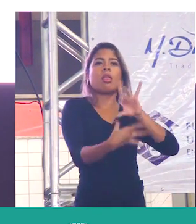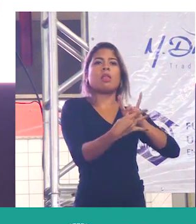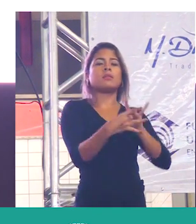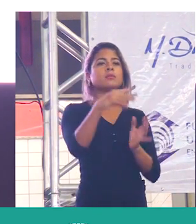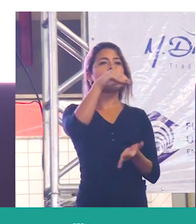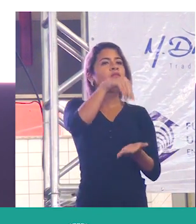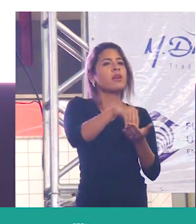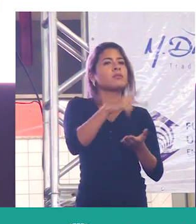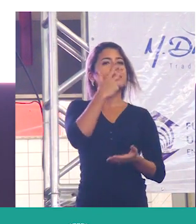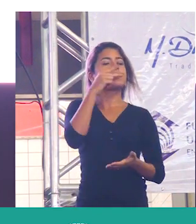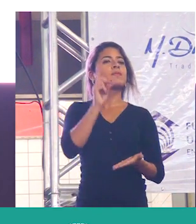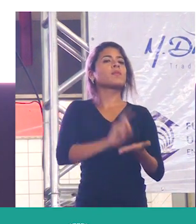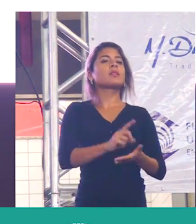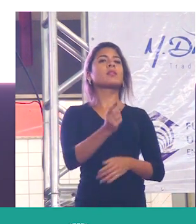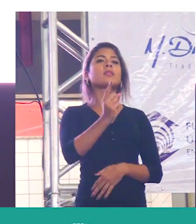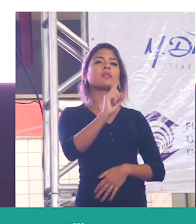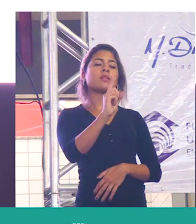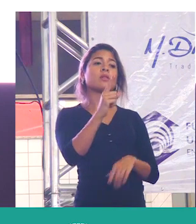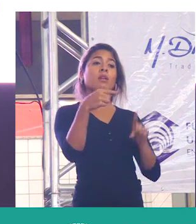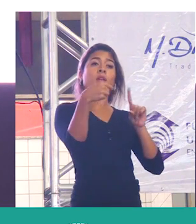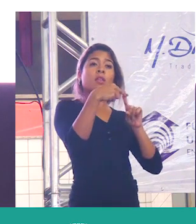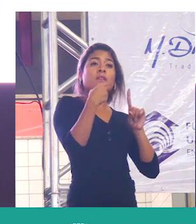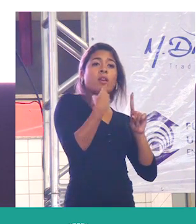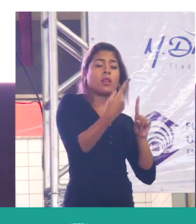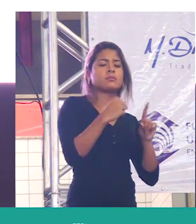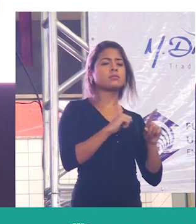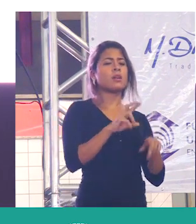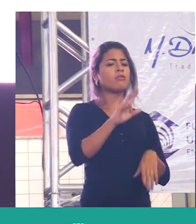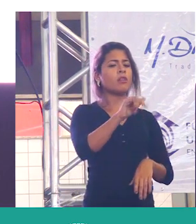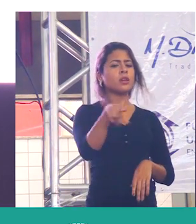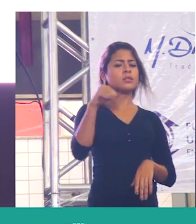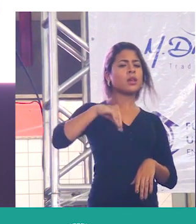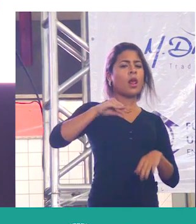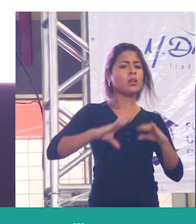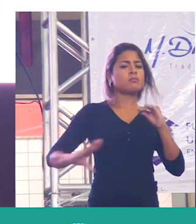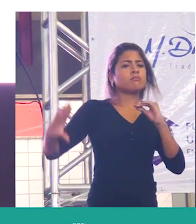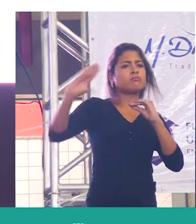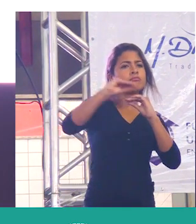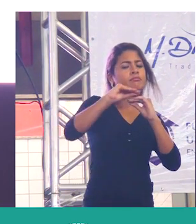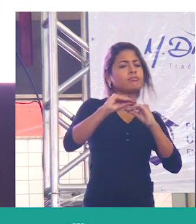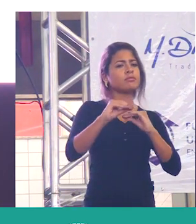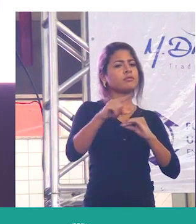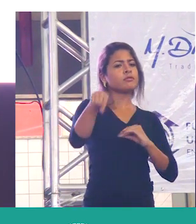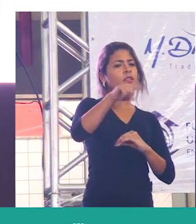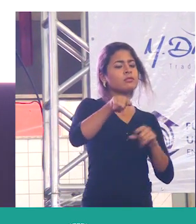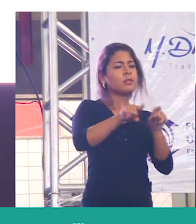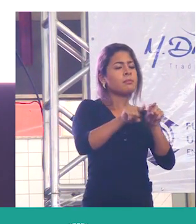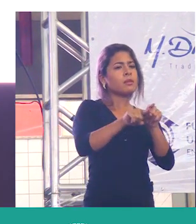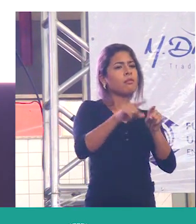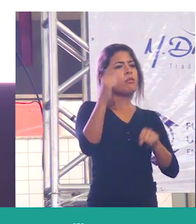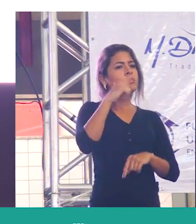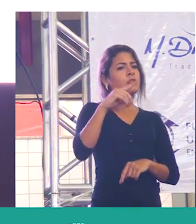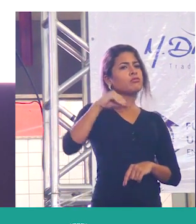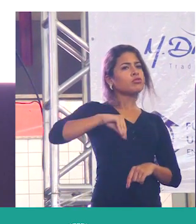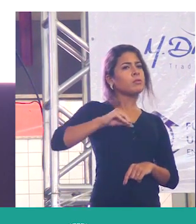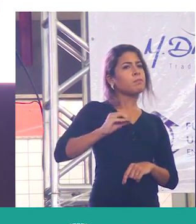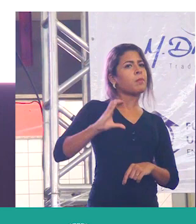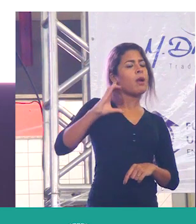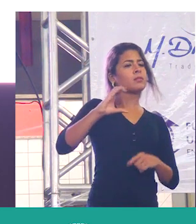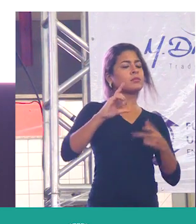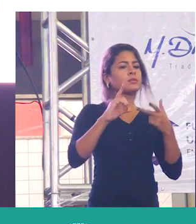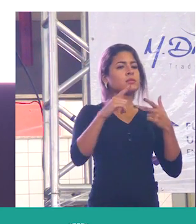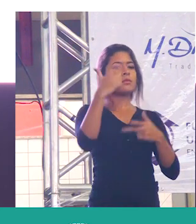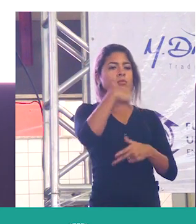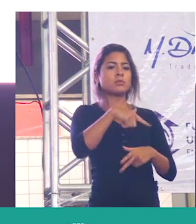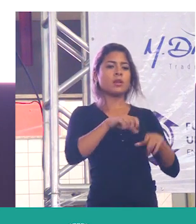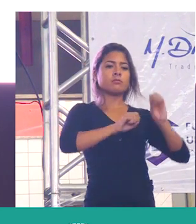vamos aumentar o salário, nós vamos garantir emprego, vamos garantir educação, vamos garantir um monte de